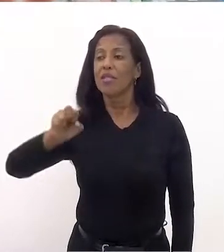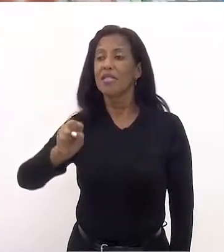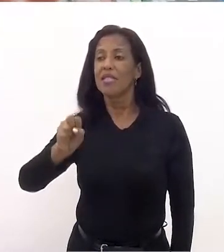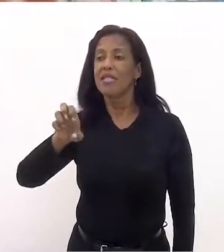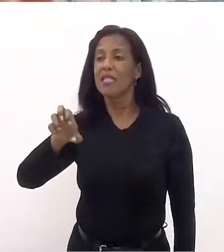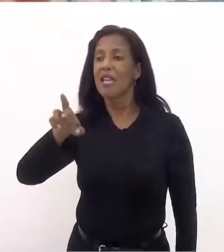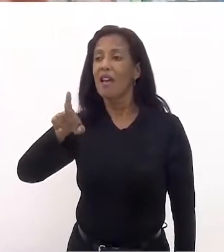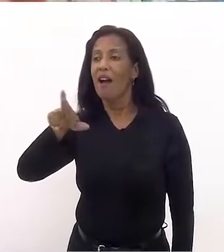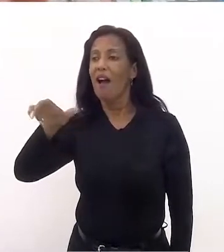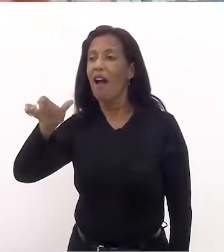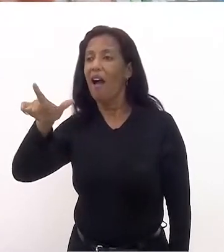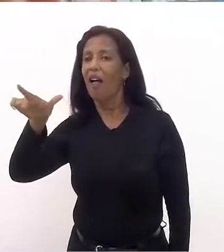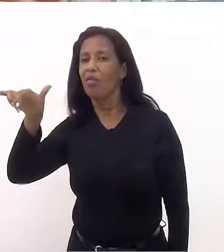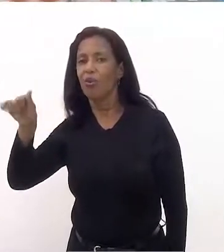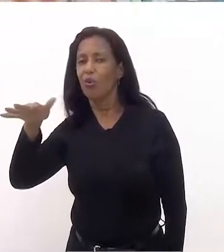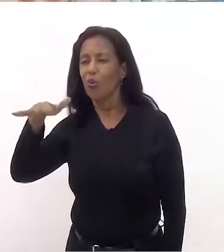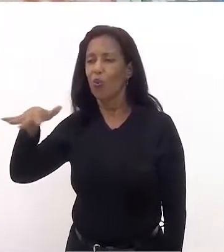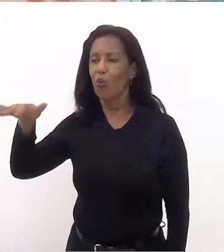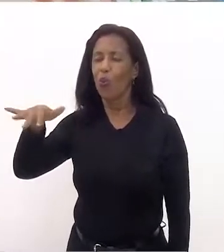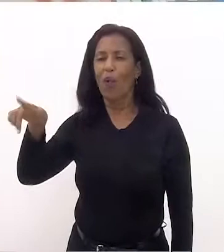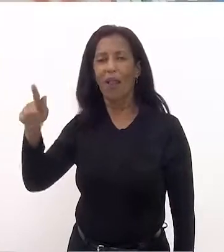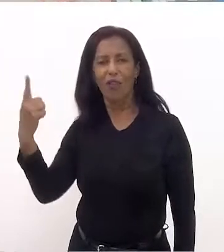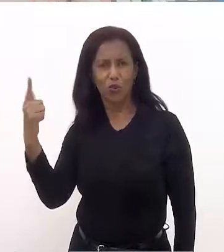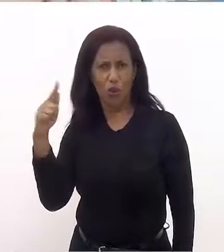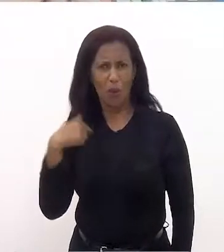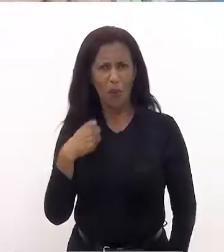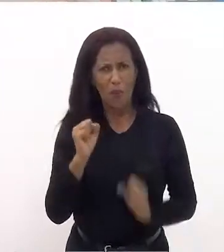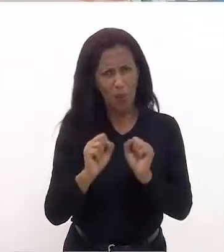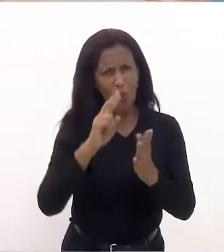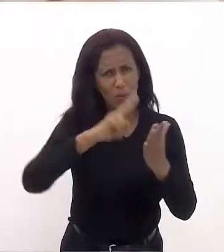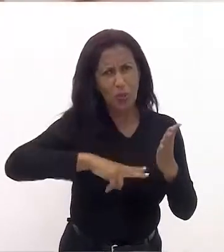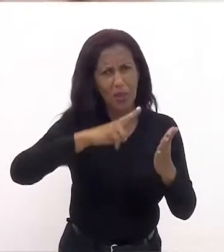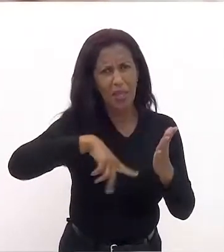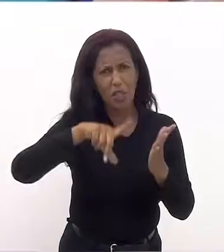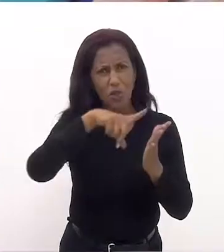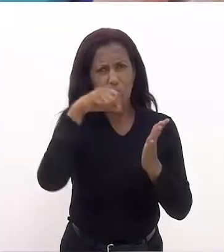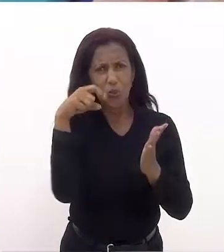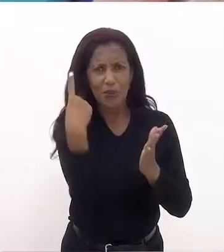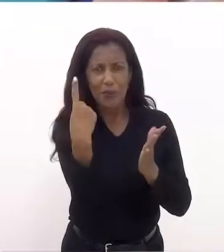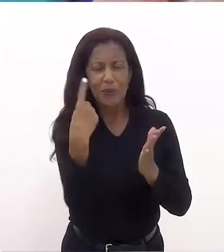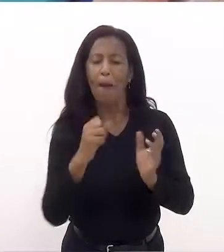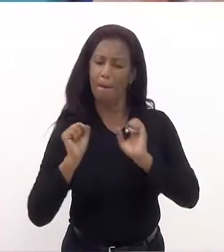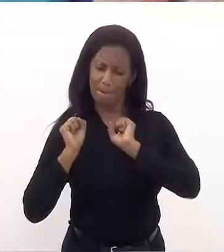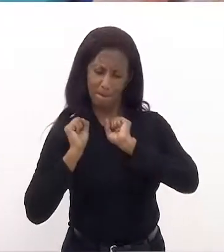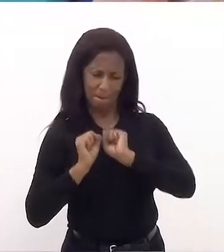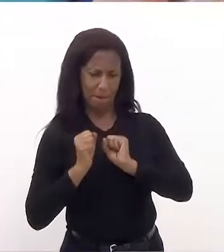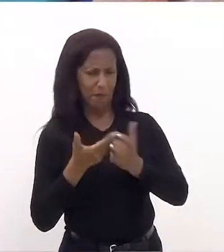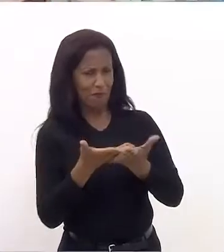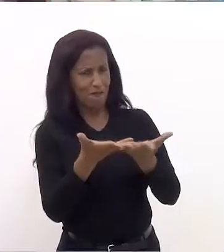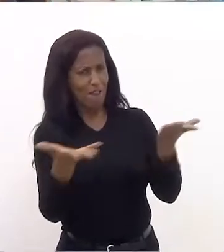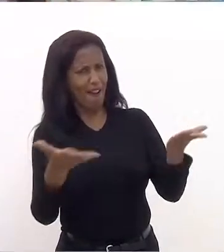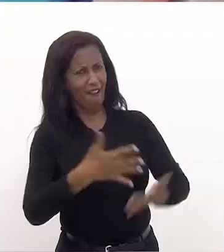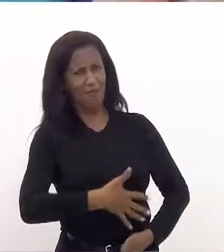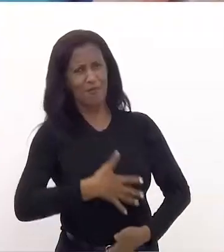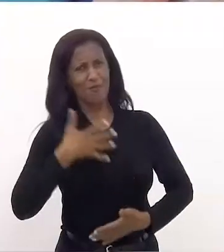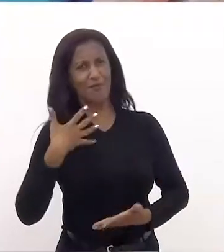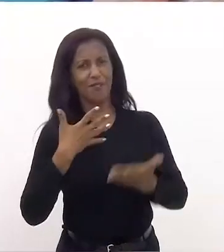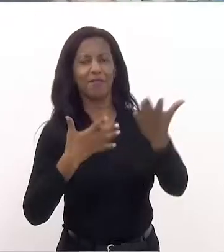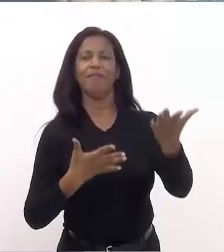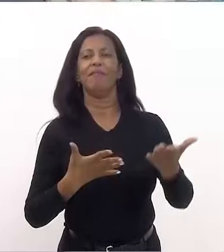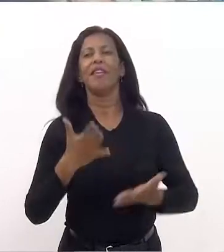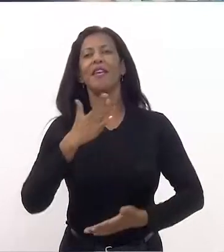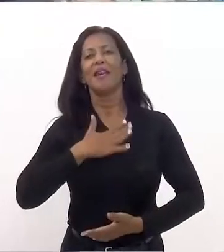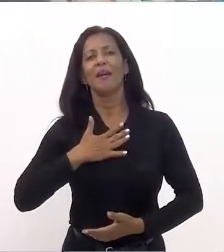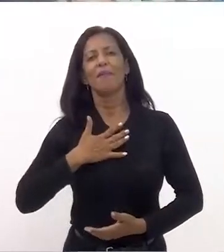goiano. E eu posso ler um desses poemas. Sim, por favor. Nossa, que honra. Que